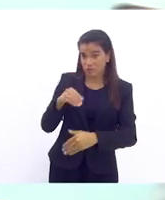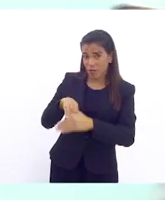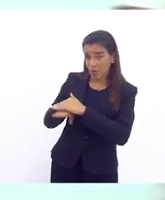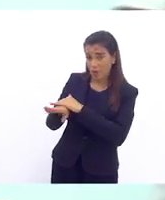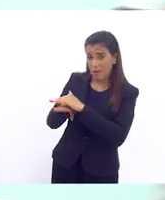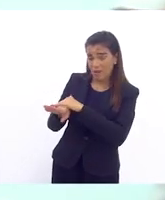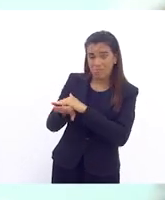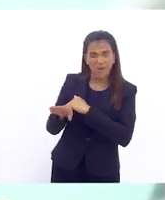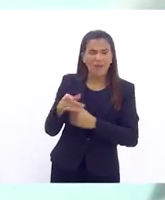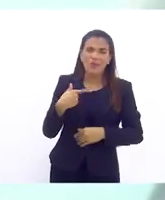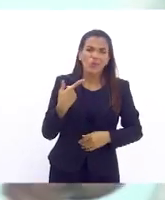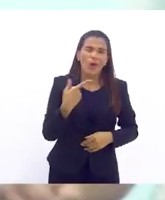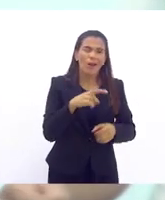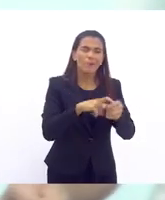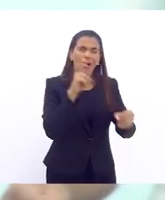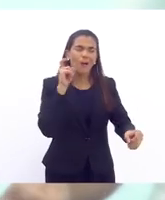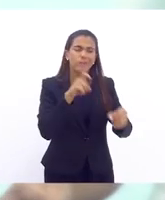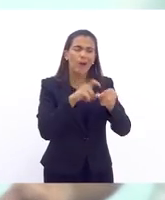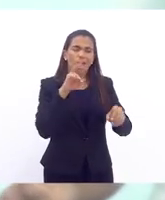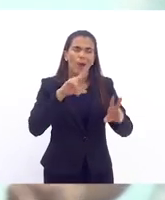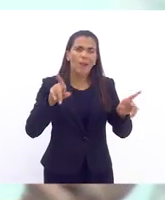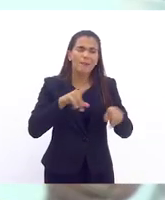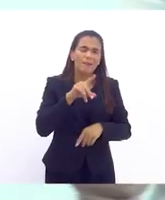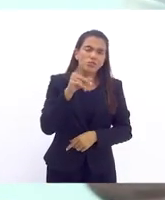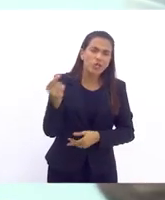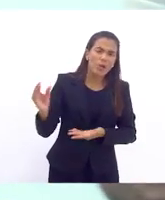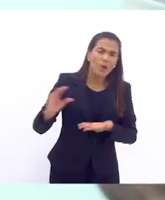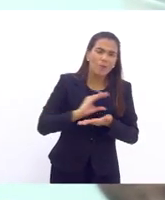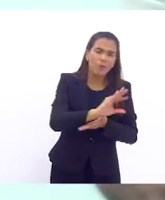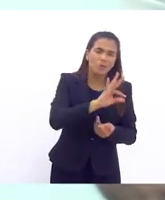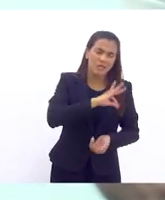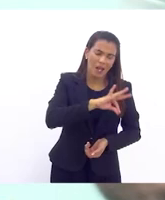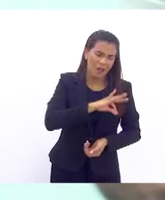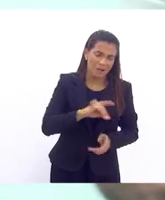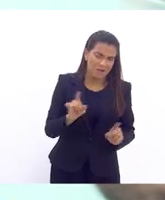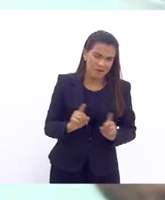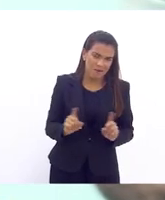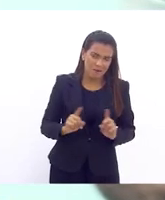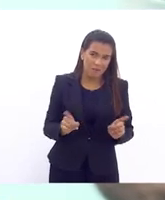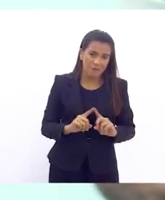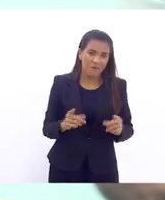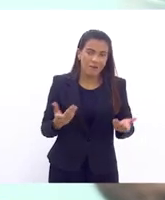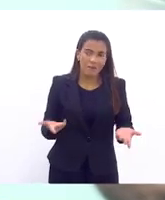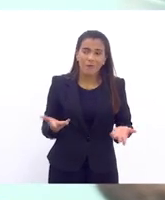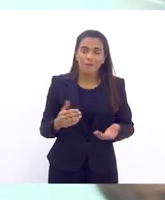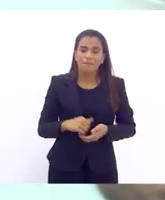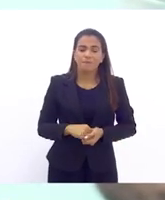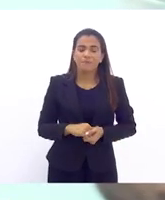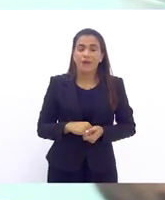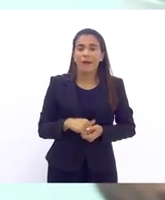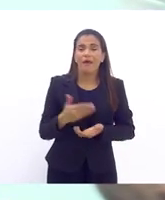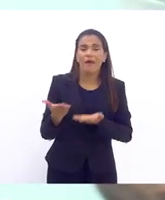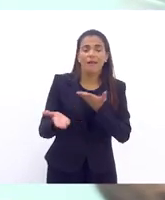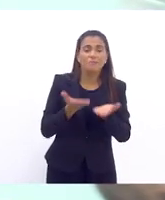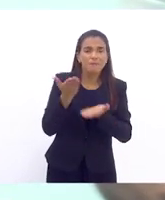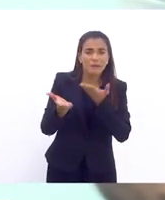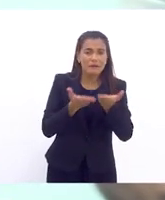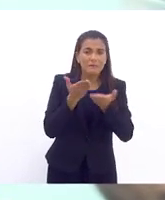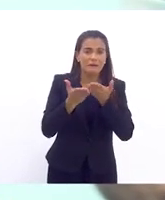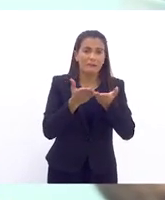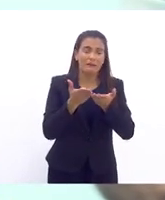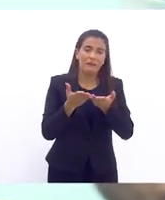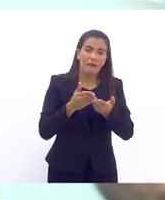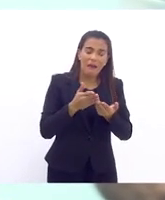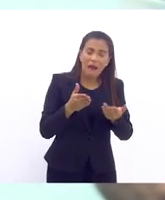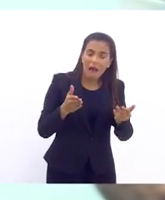não tinha nem que desvincular não era para custeio não era para o salário não era não era para isso era para atender essa demanda do regime